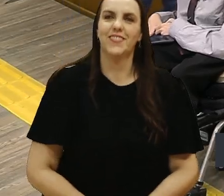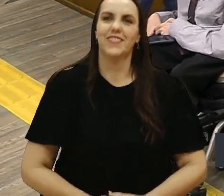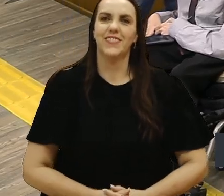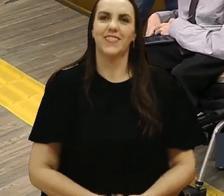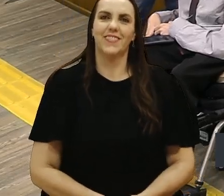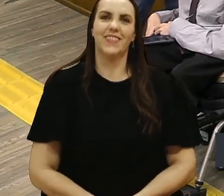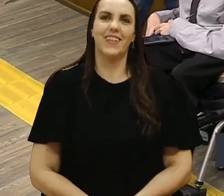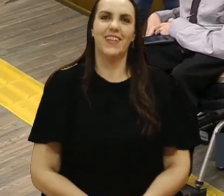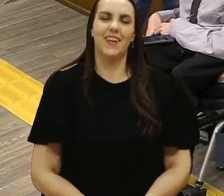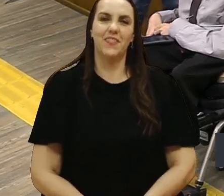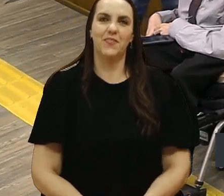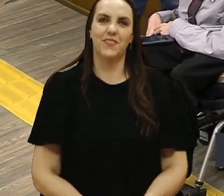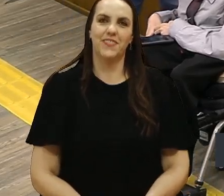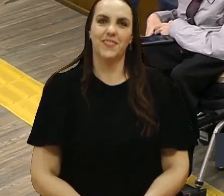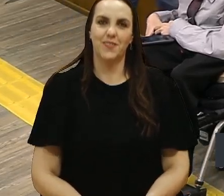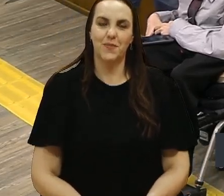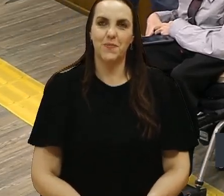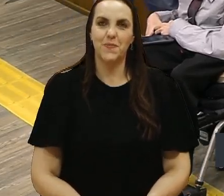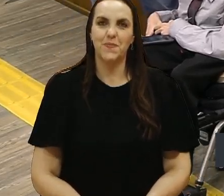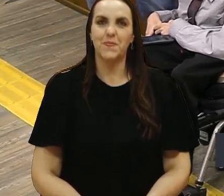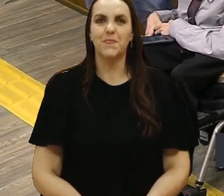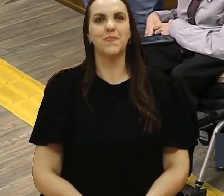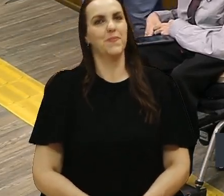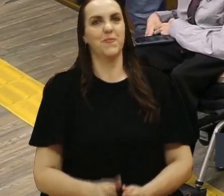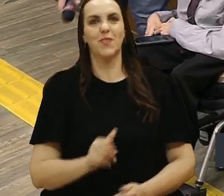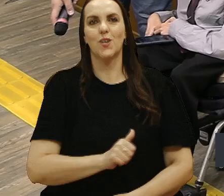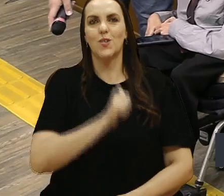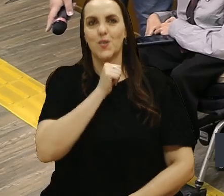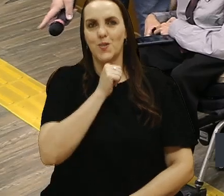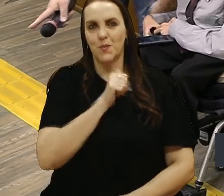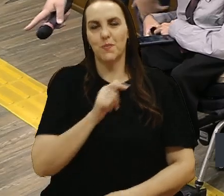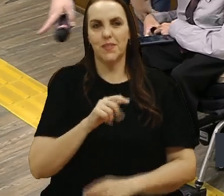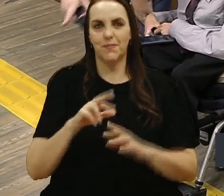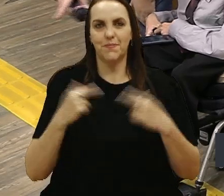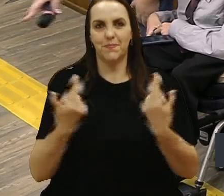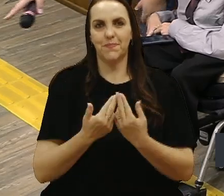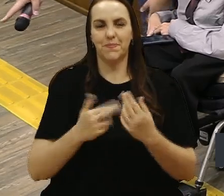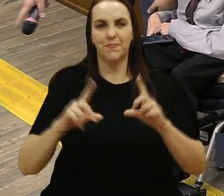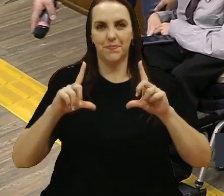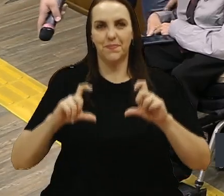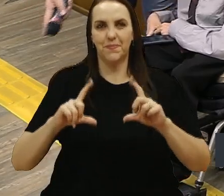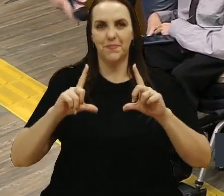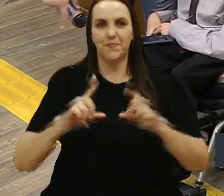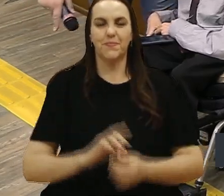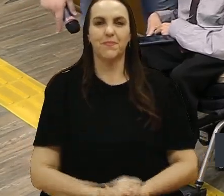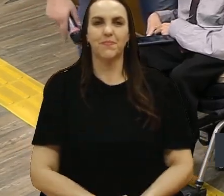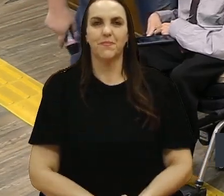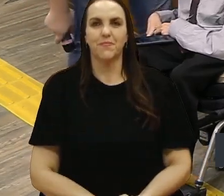Vamos suspender a sessão por alguns instantes para fazer um registro.